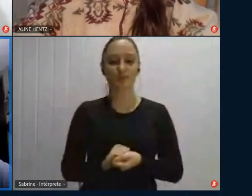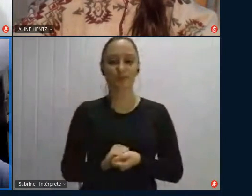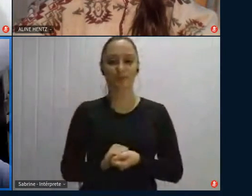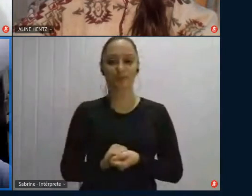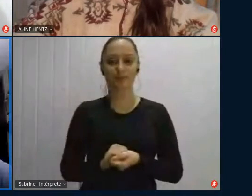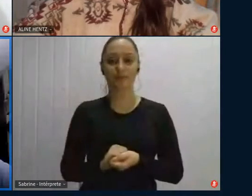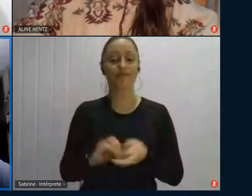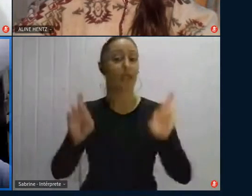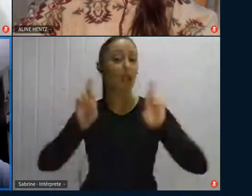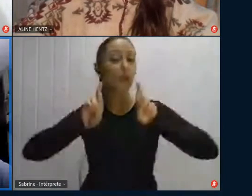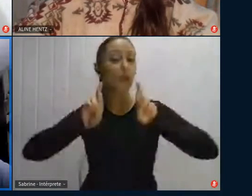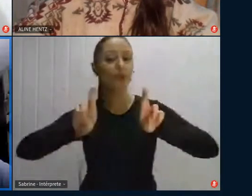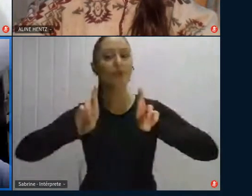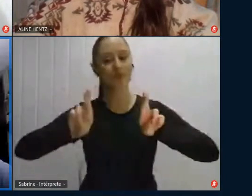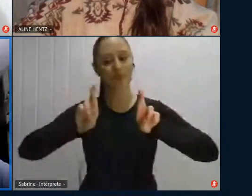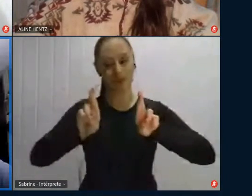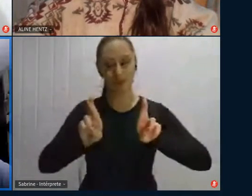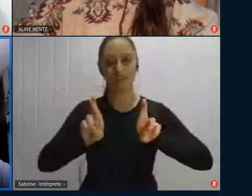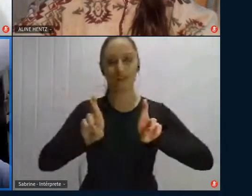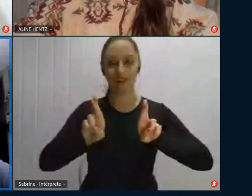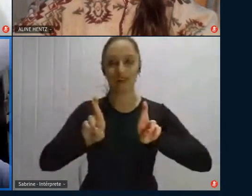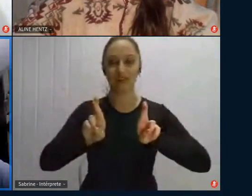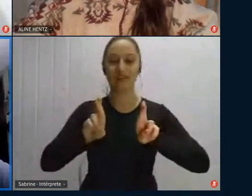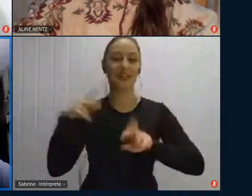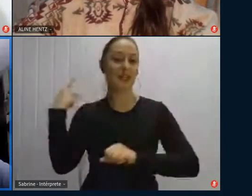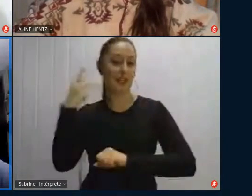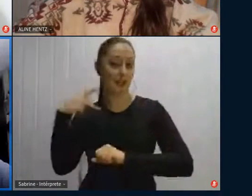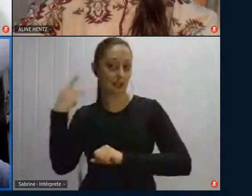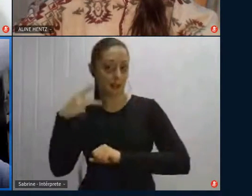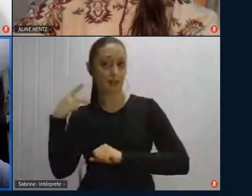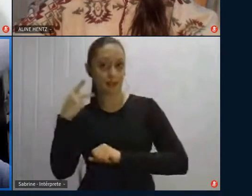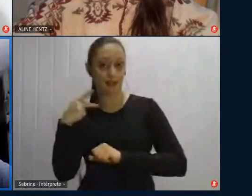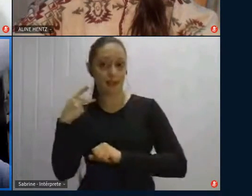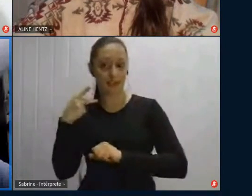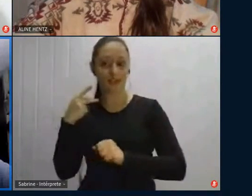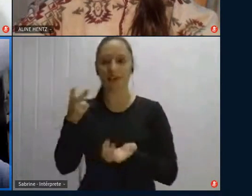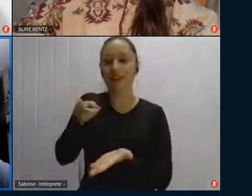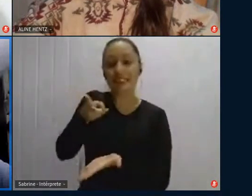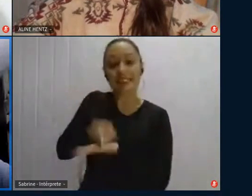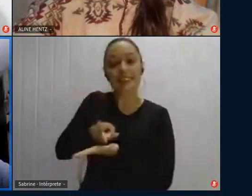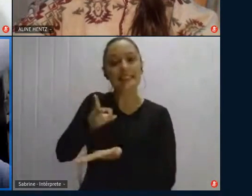melhor dizendo, que a política, né, seja cada vez mais